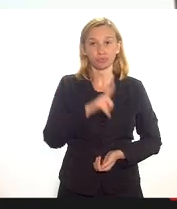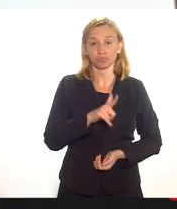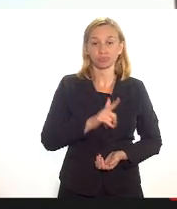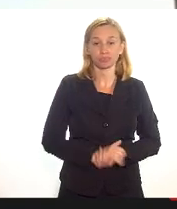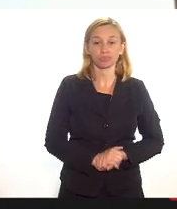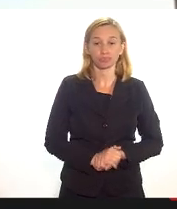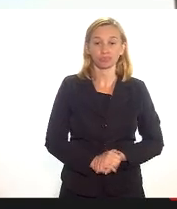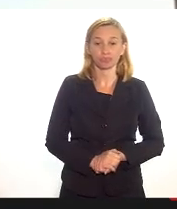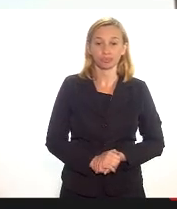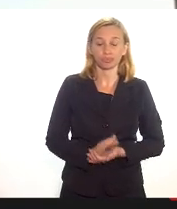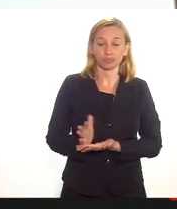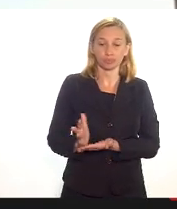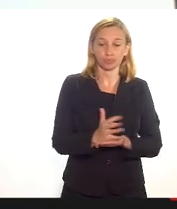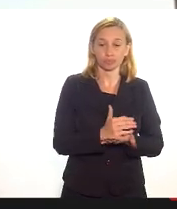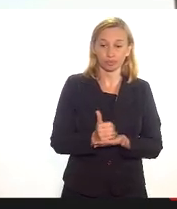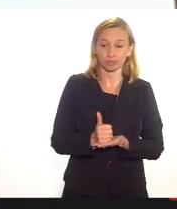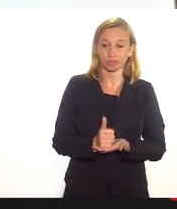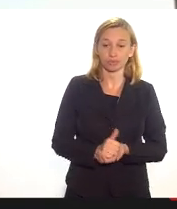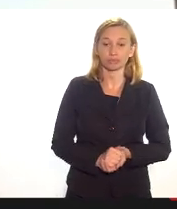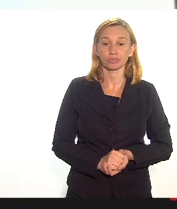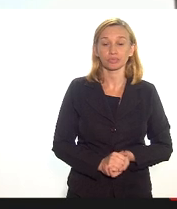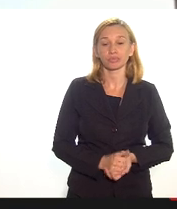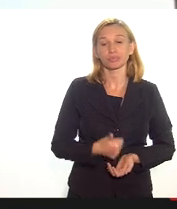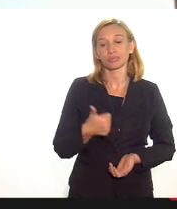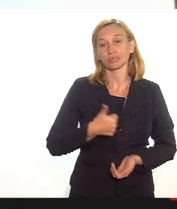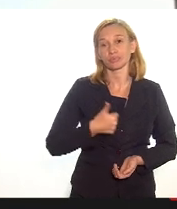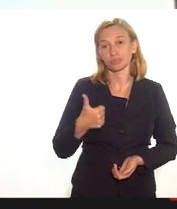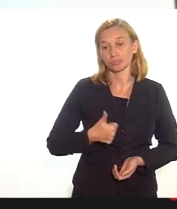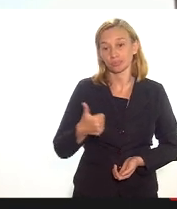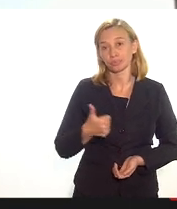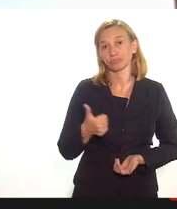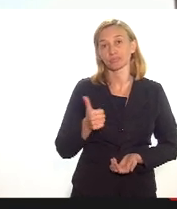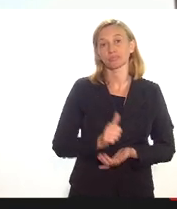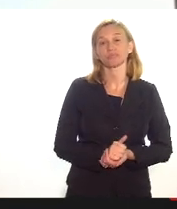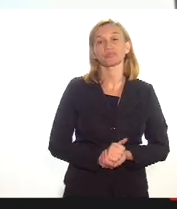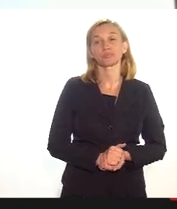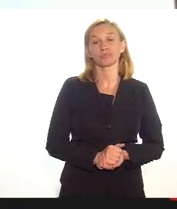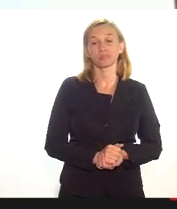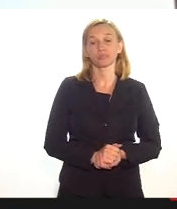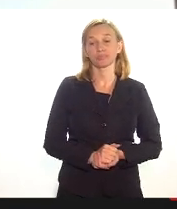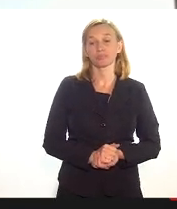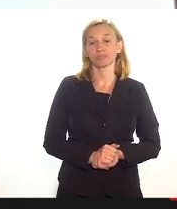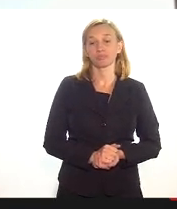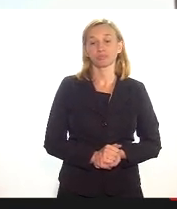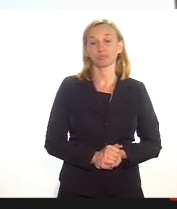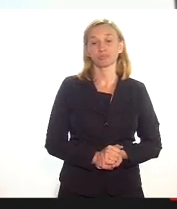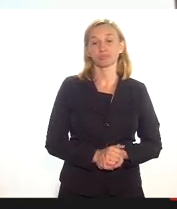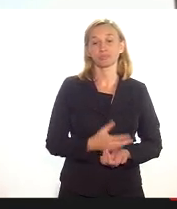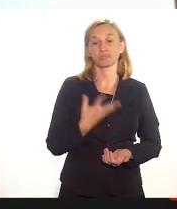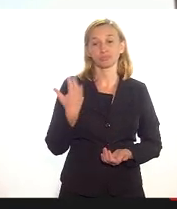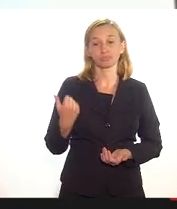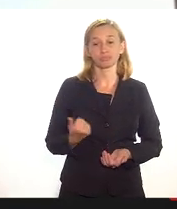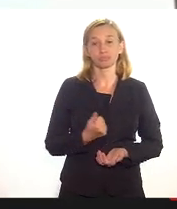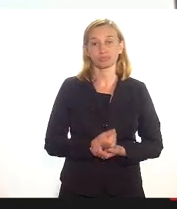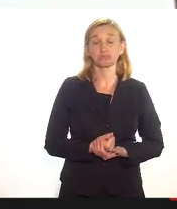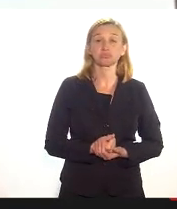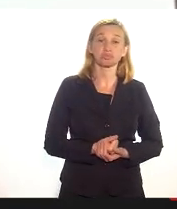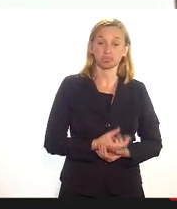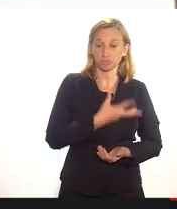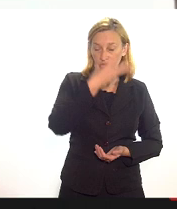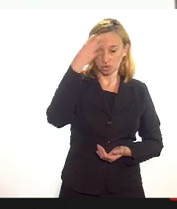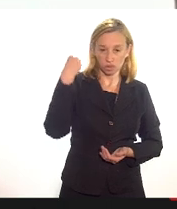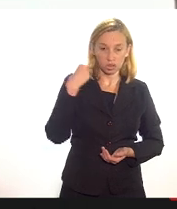o ressarcimento, que a primeira foi devidamente enterrada